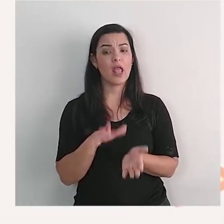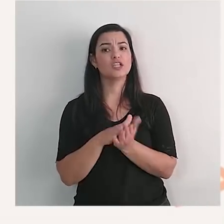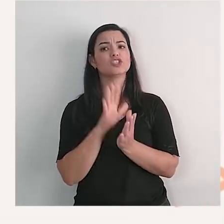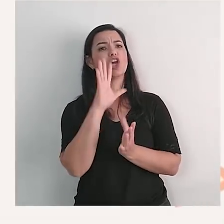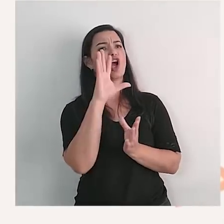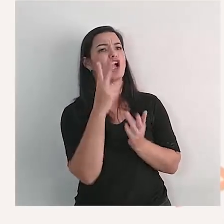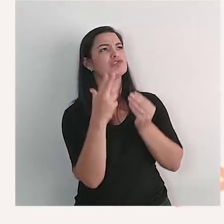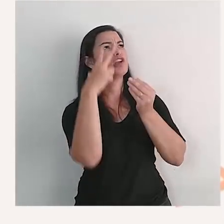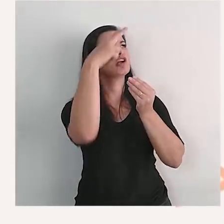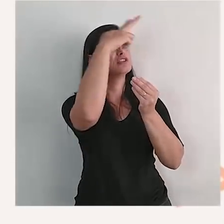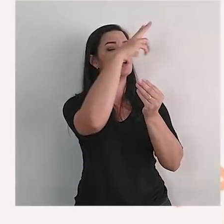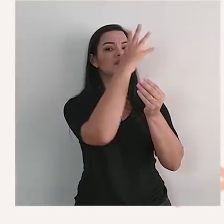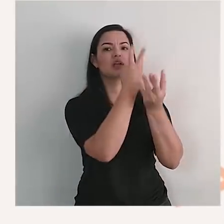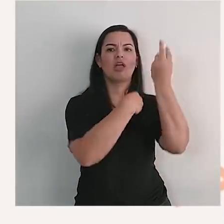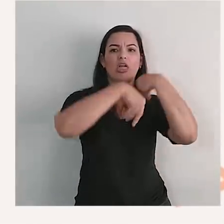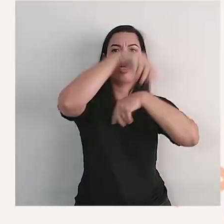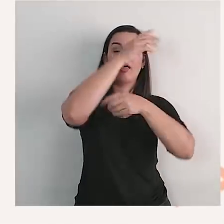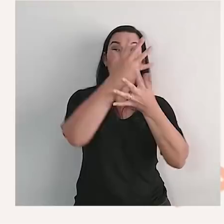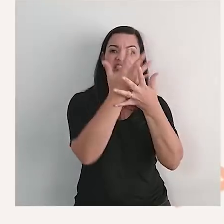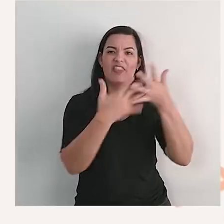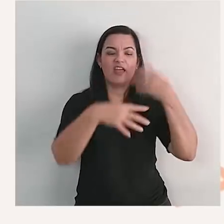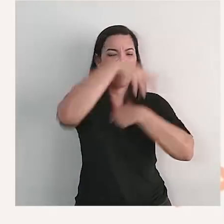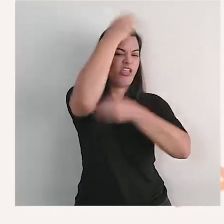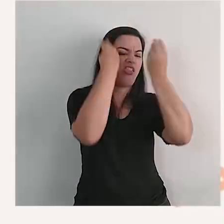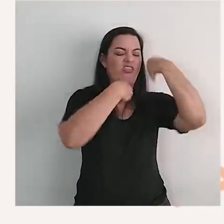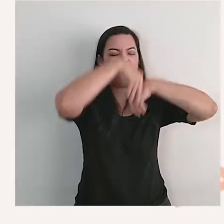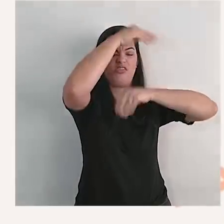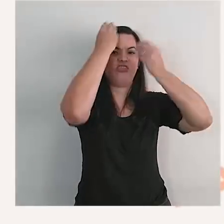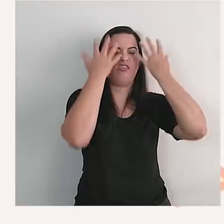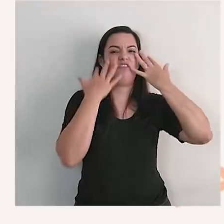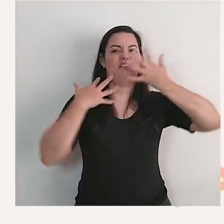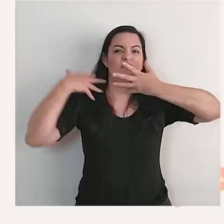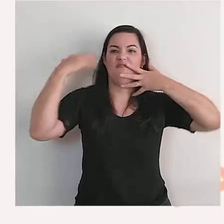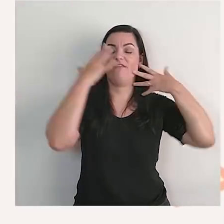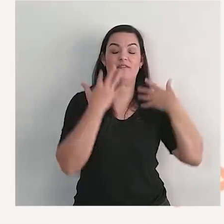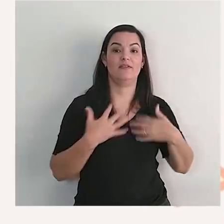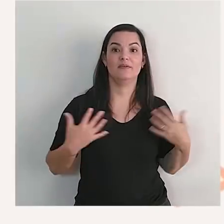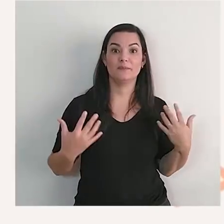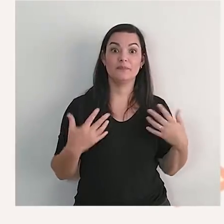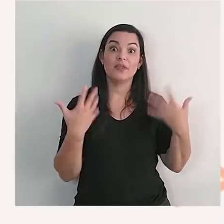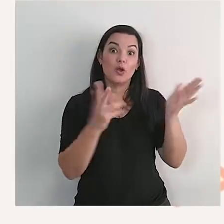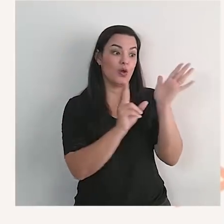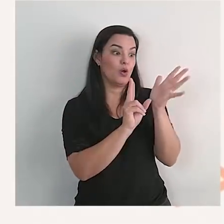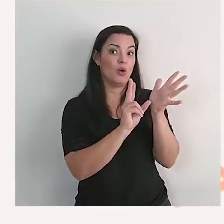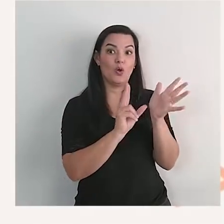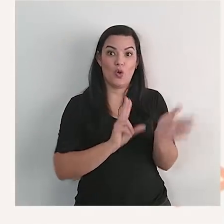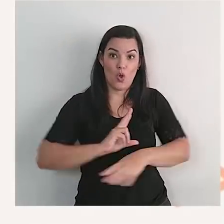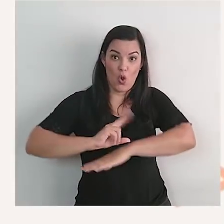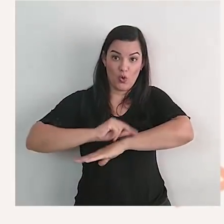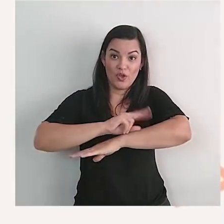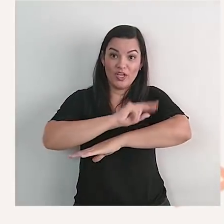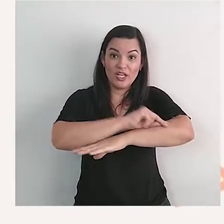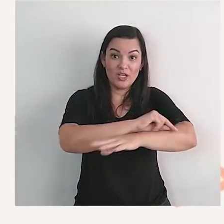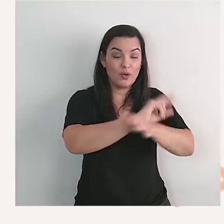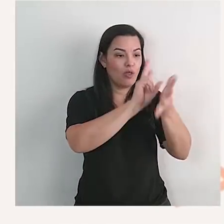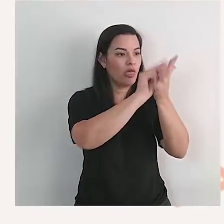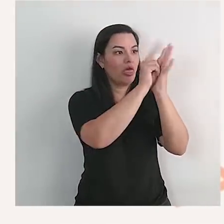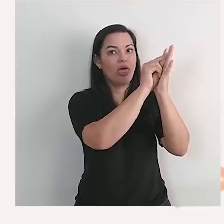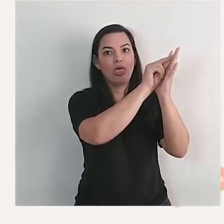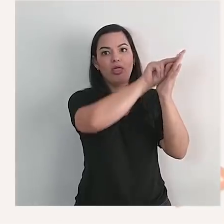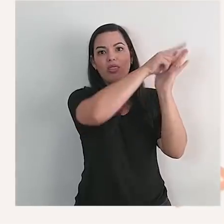cortando, cortando e ele ficou todo embolado na teia. O que aconteceu? O grilo escapou e o